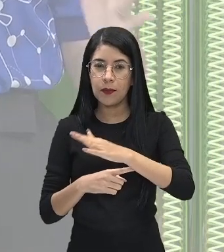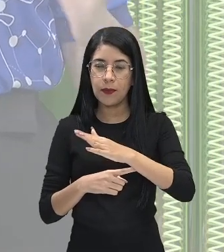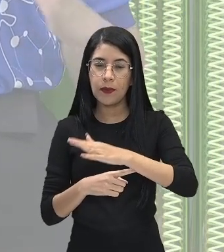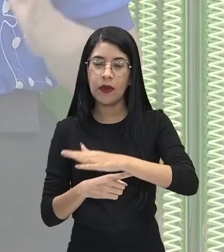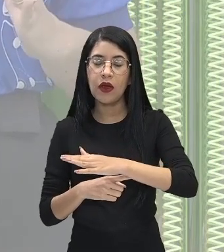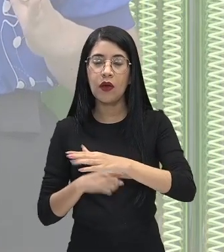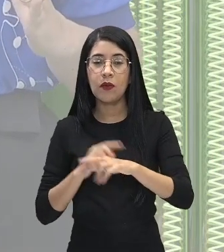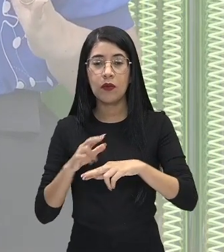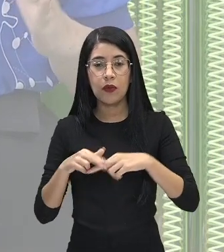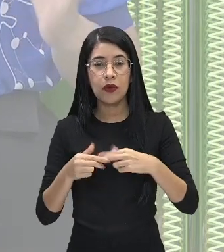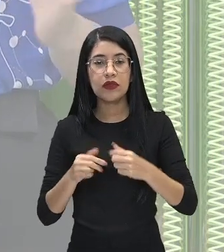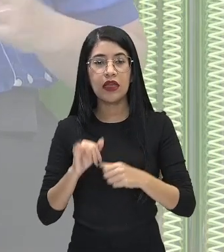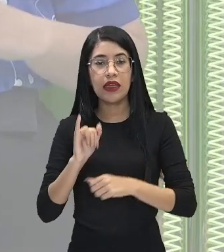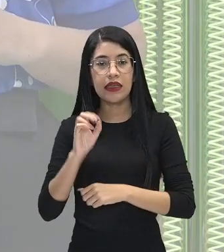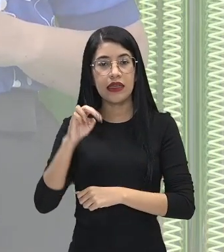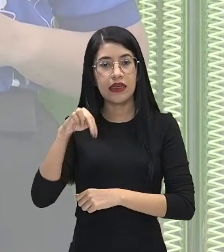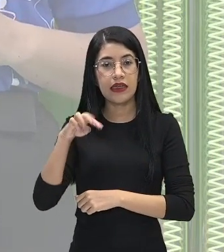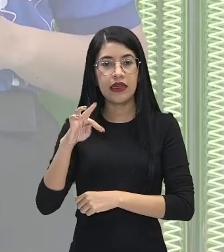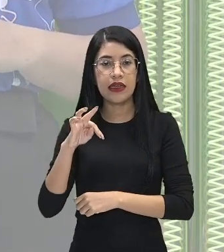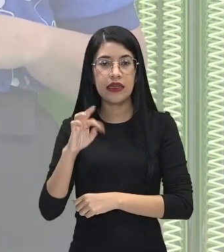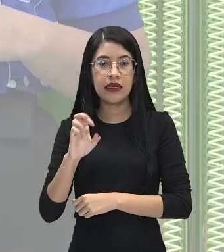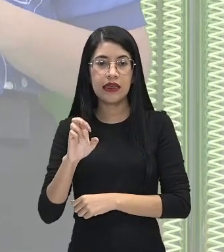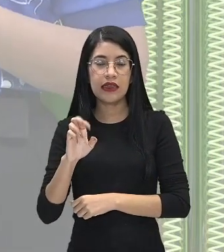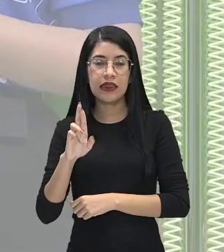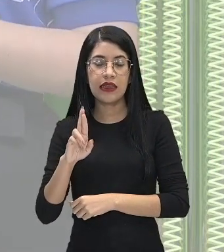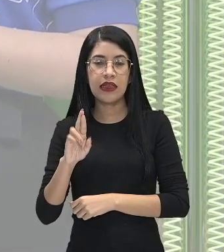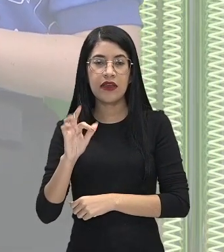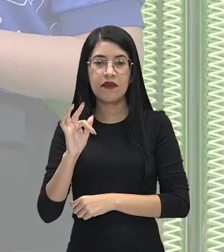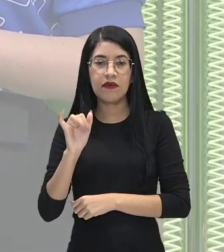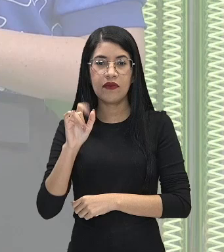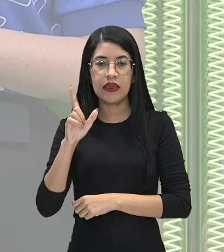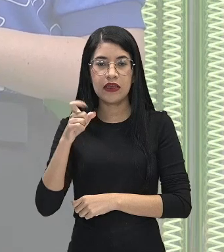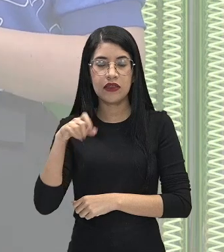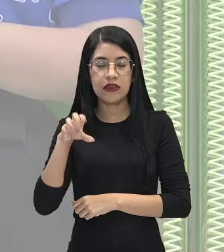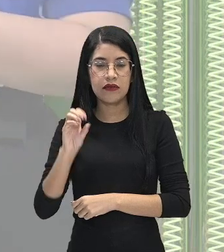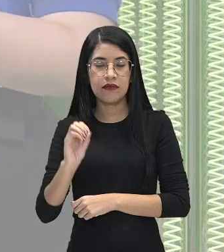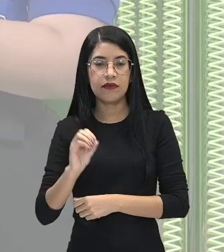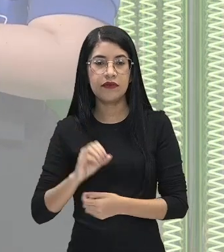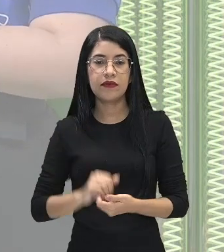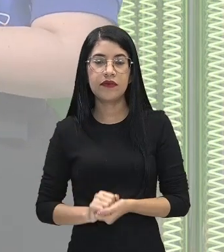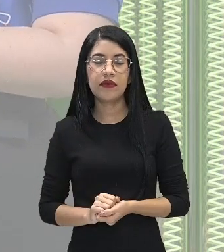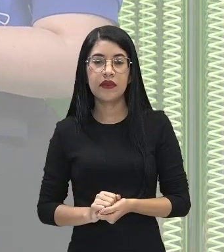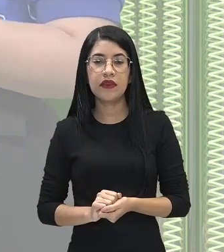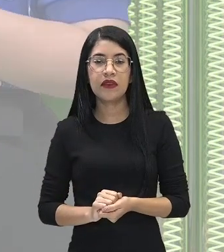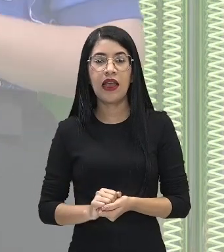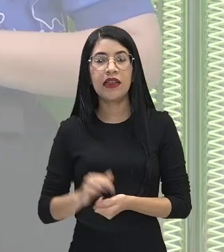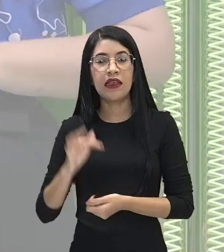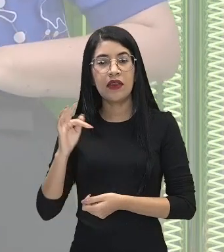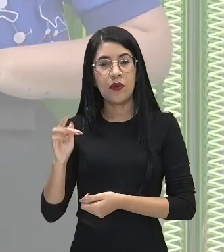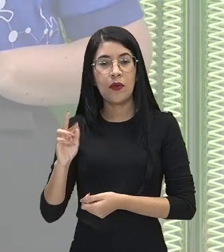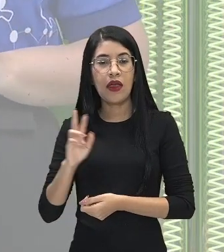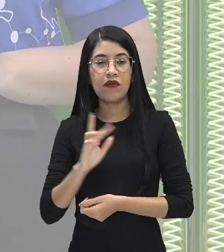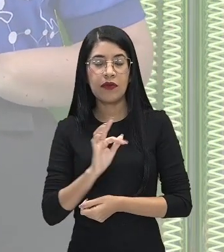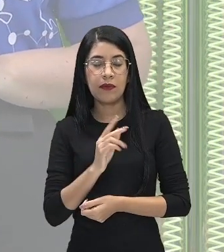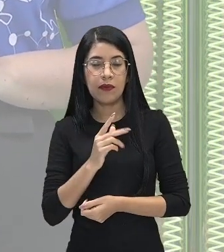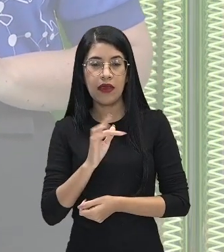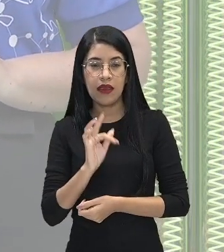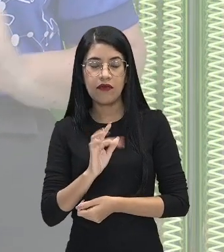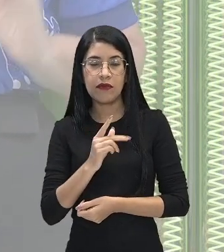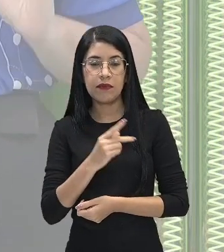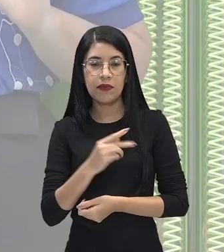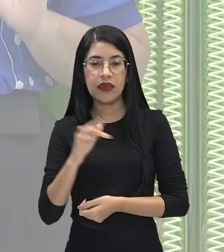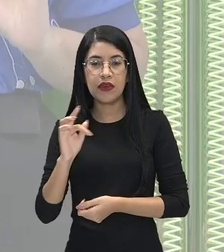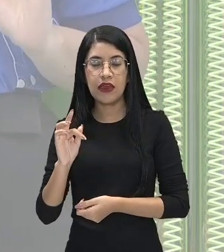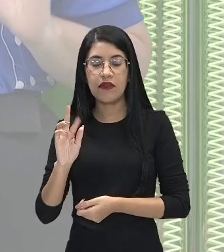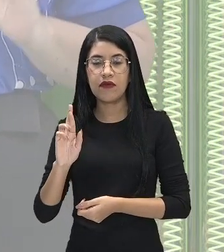dois, interfixo, né? E aí a gente tem a força resistente de um lado e a força potente do outro lado,